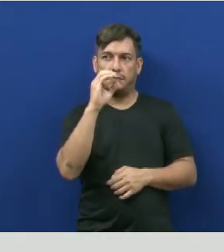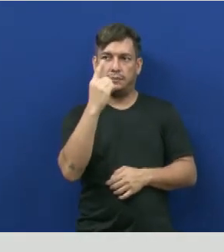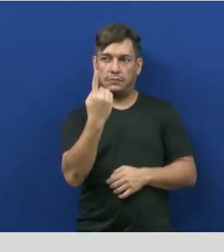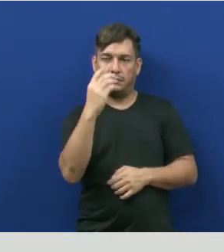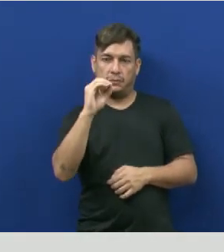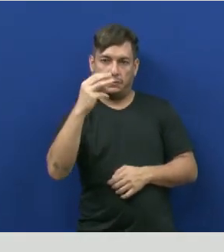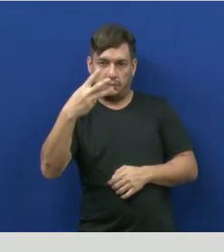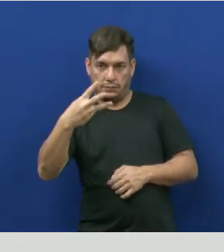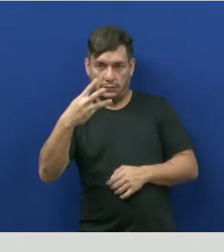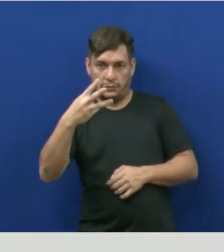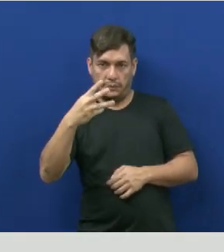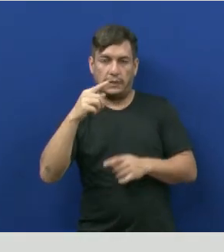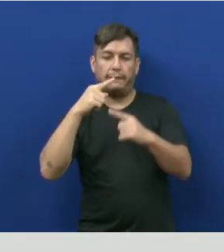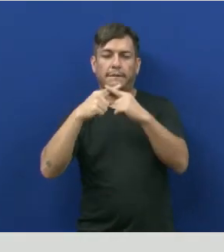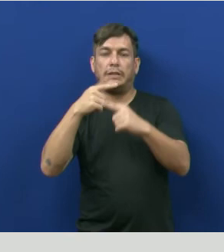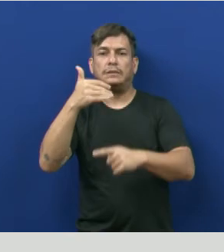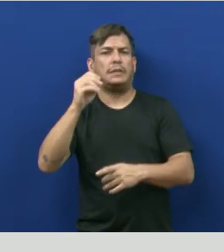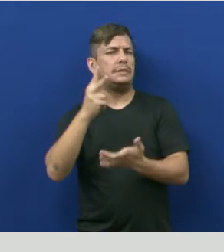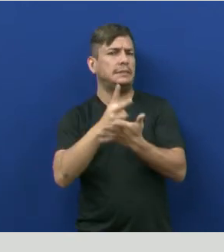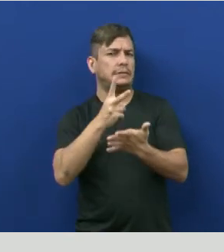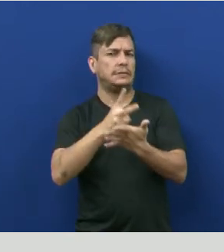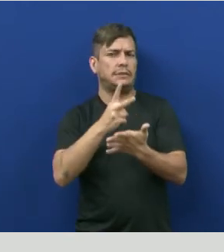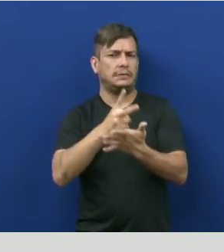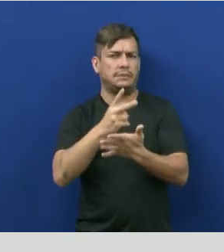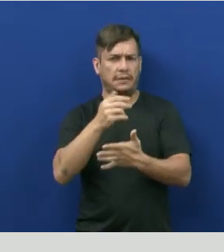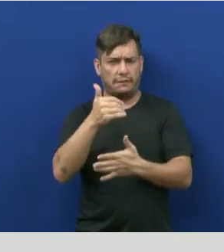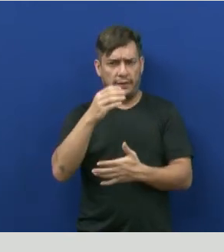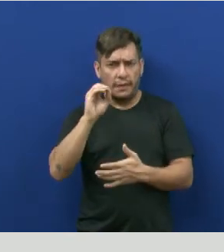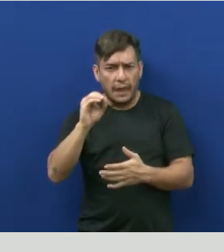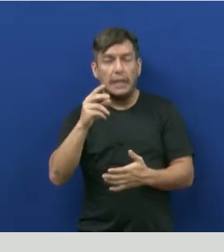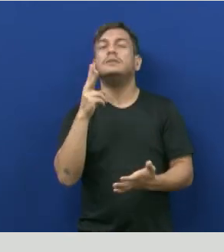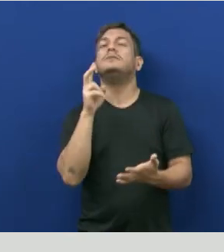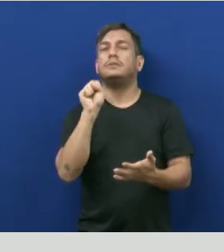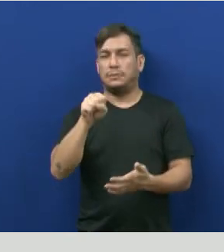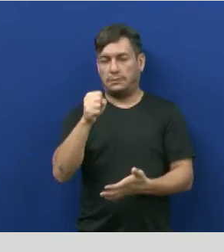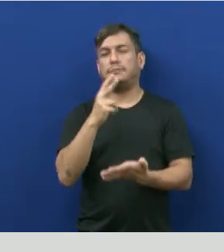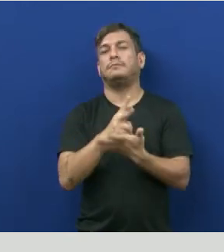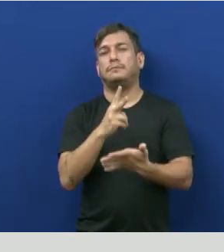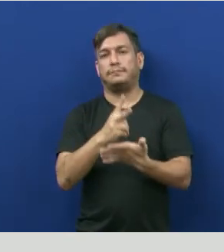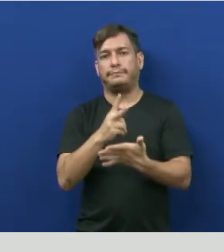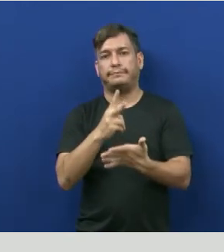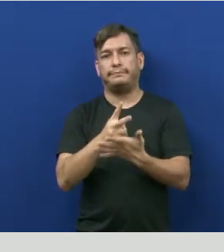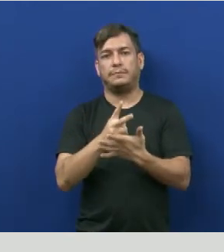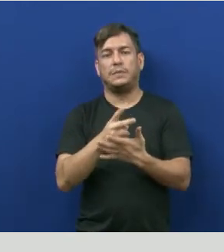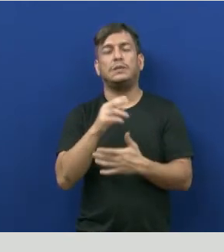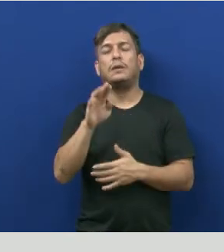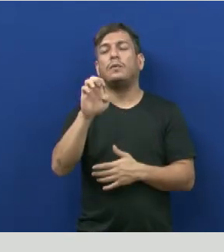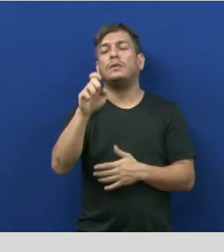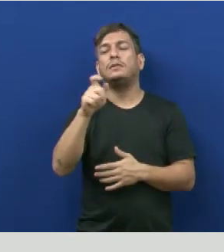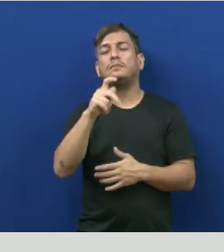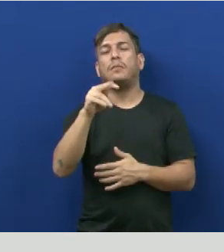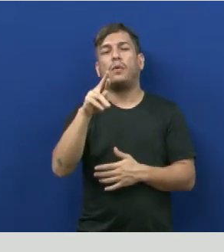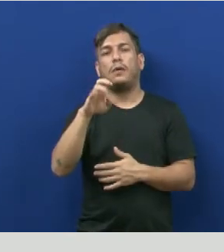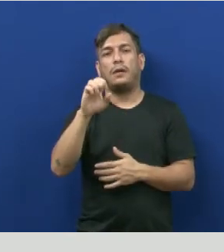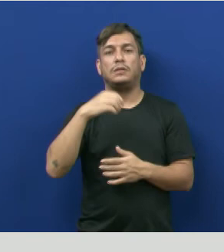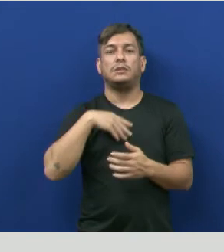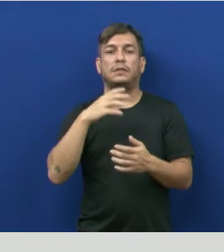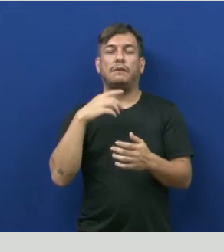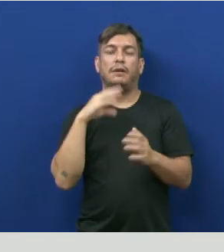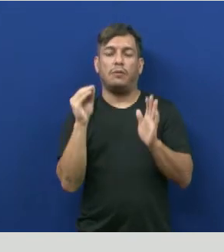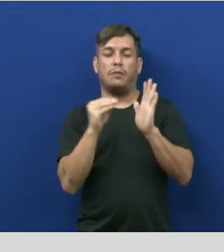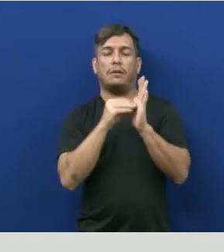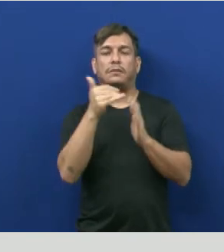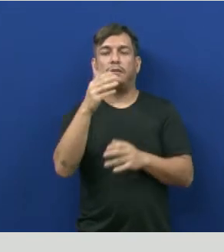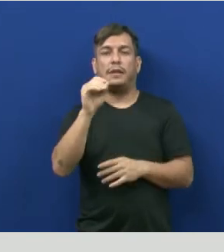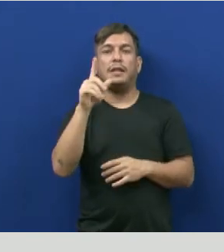1,2103 vezes 10. Sempre é vezes 10? Sim, sempre é vezes 10. E o expoente que vai aparecer no 10 é a quantidade de